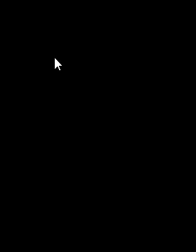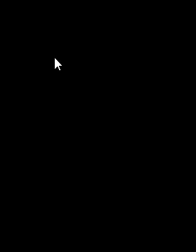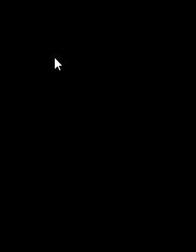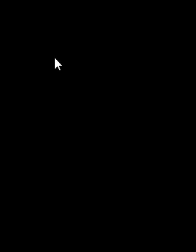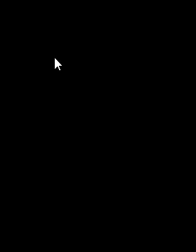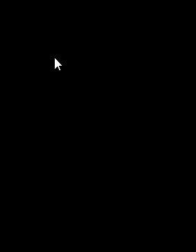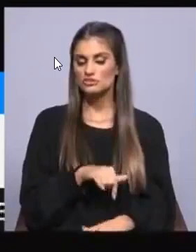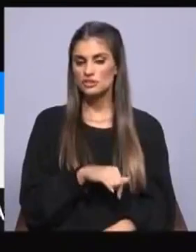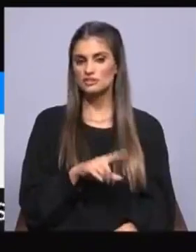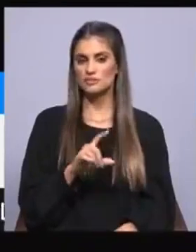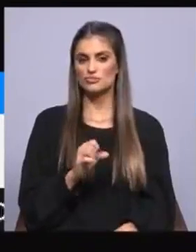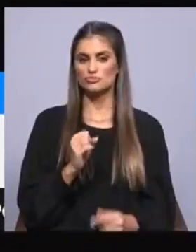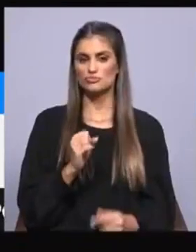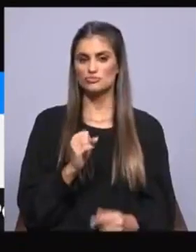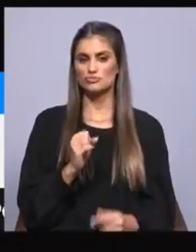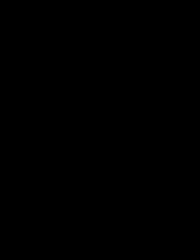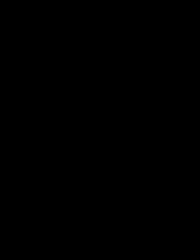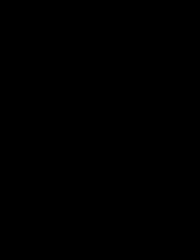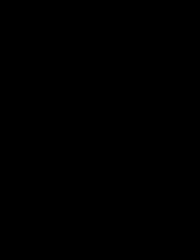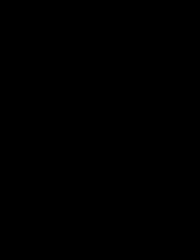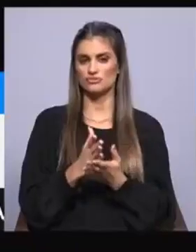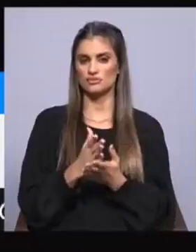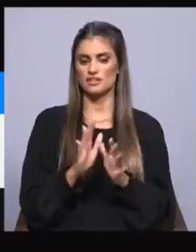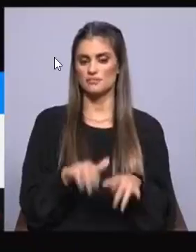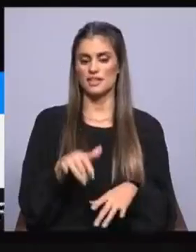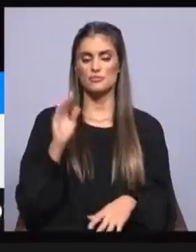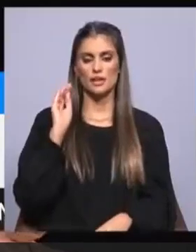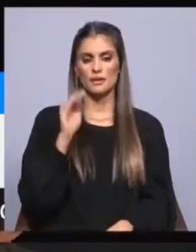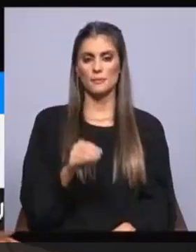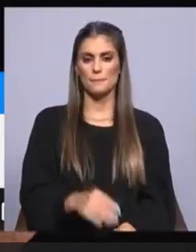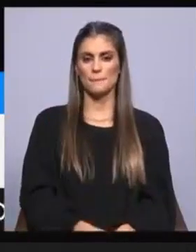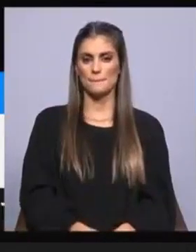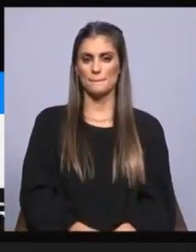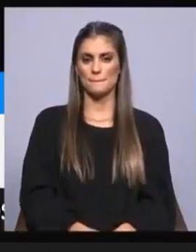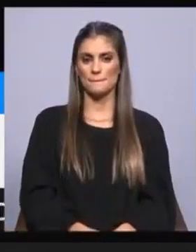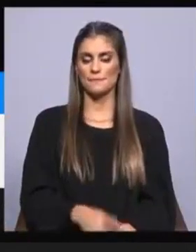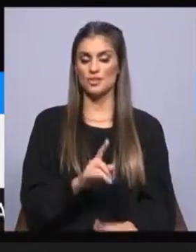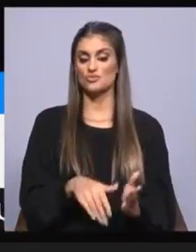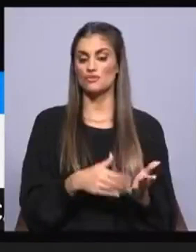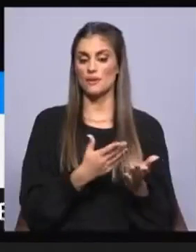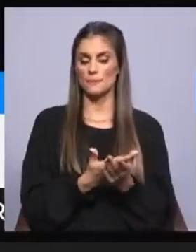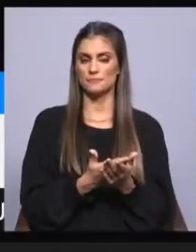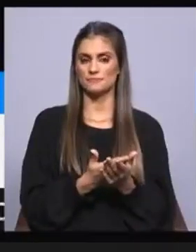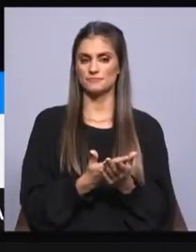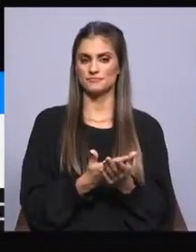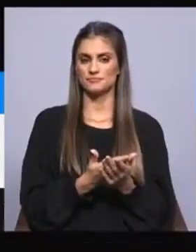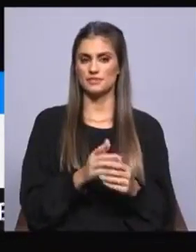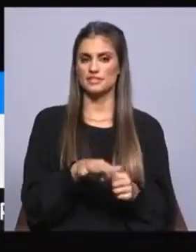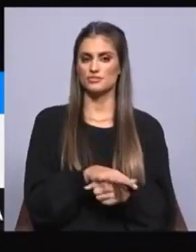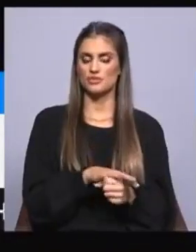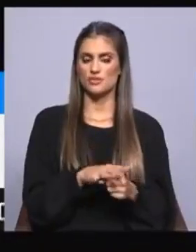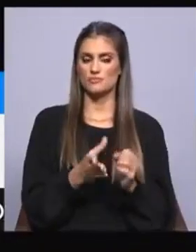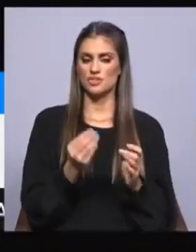proposta, nos processos que decorriam designadamente na Assembleia da República. Isto torna a situação